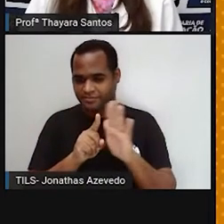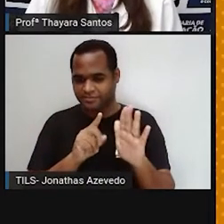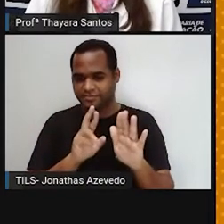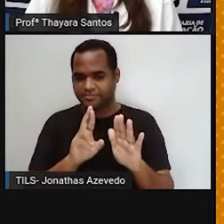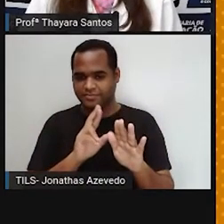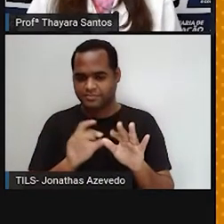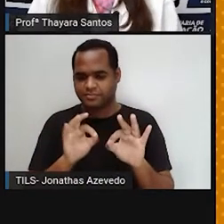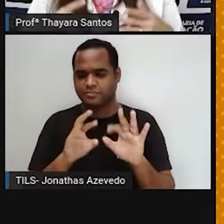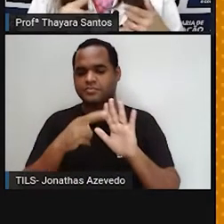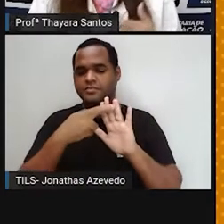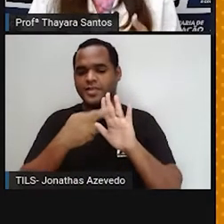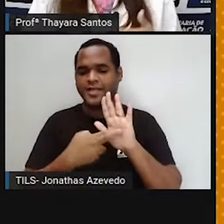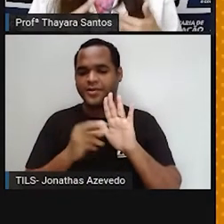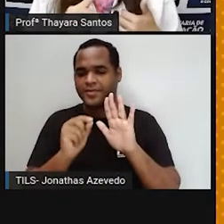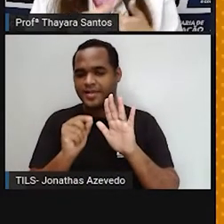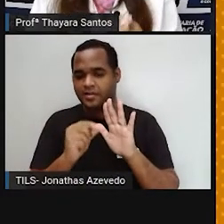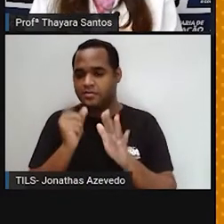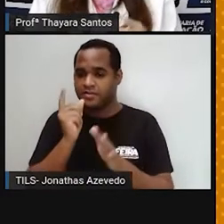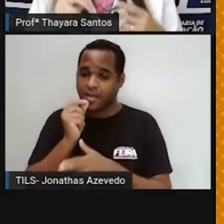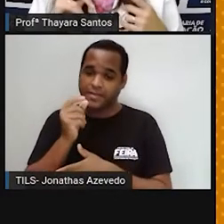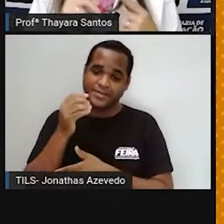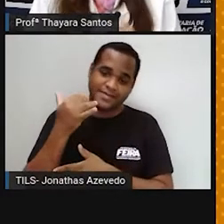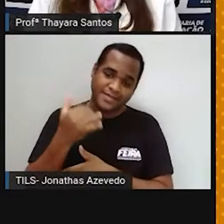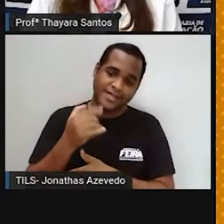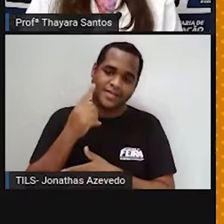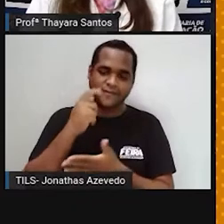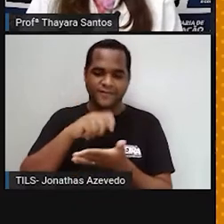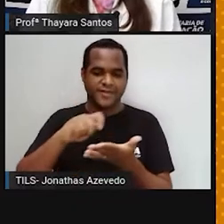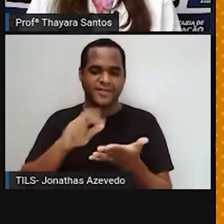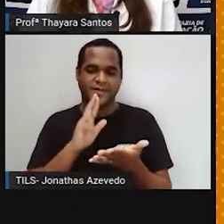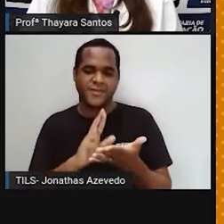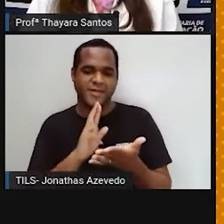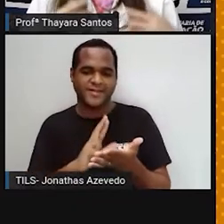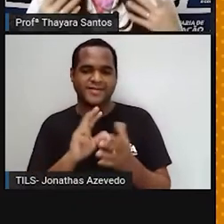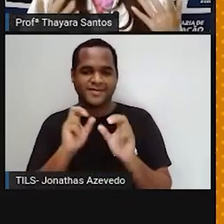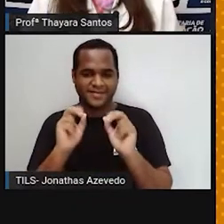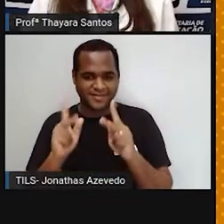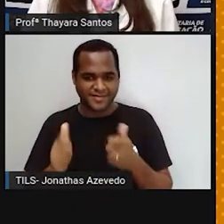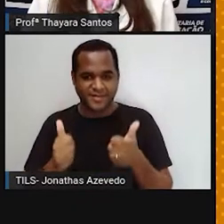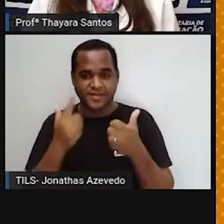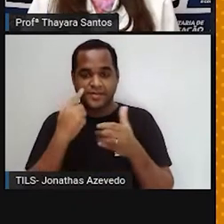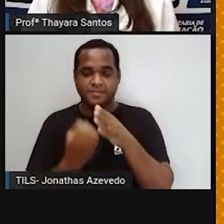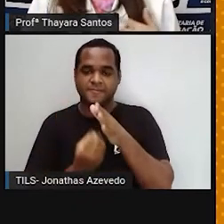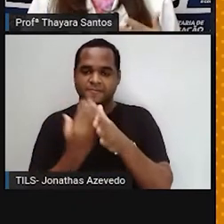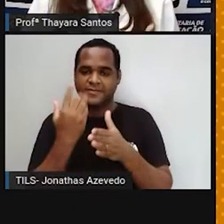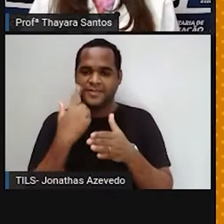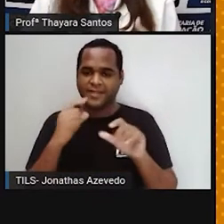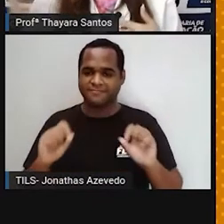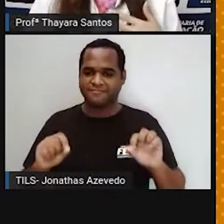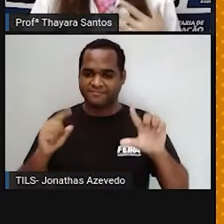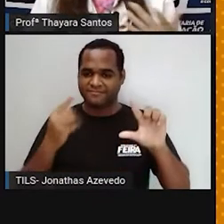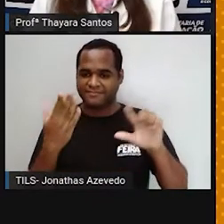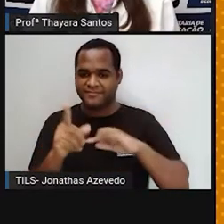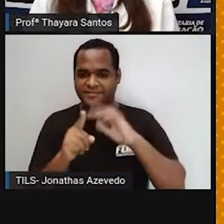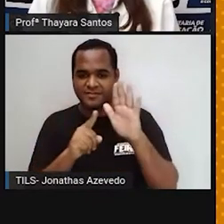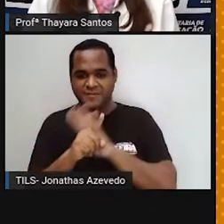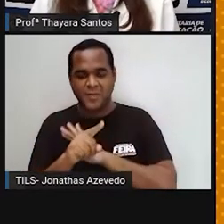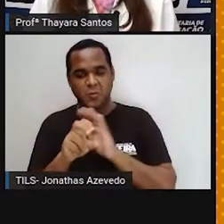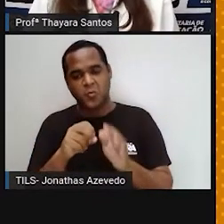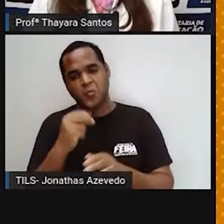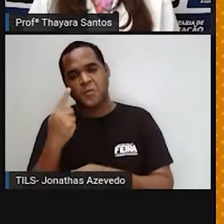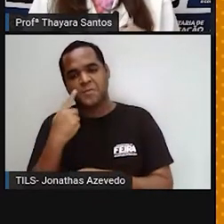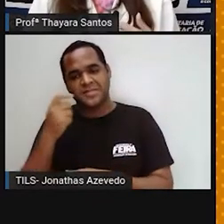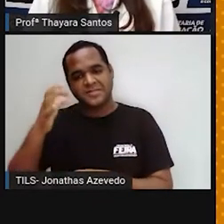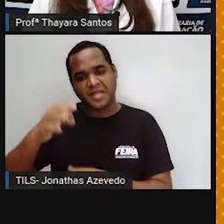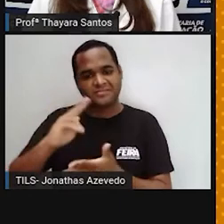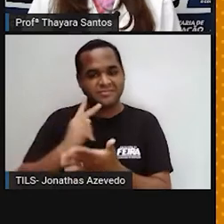qual é a regra, né? Pega lápis, caneta, anota as respostas. Vai aparecer aqui na tela as perguntas ou as